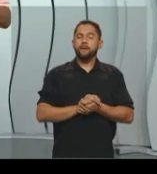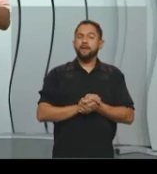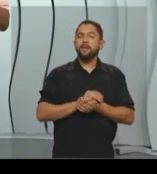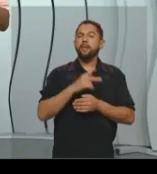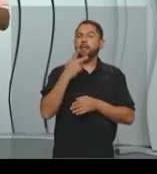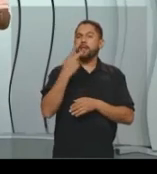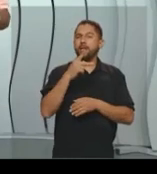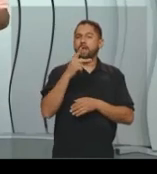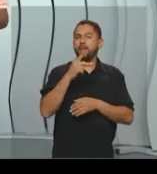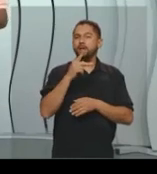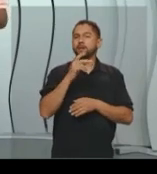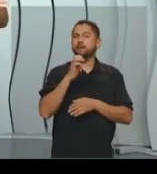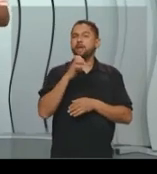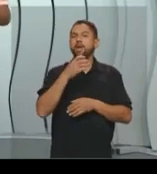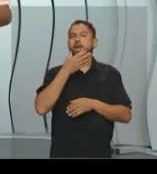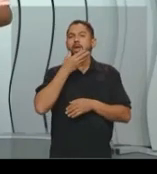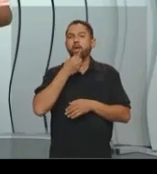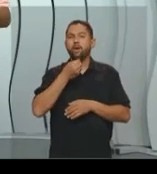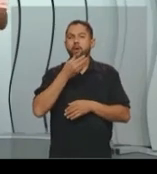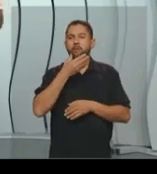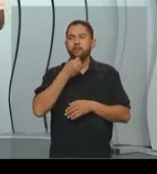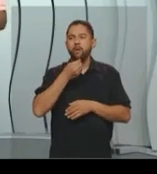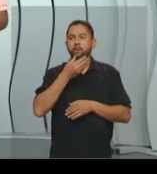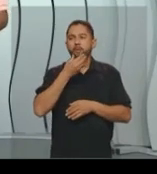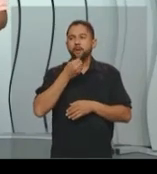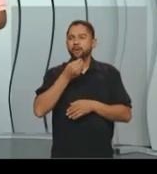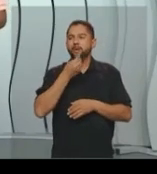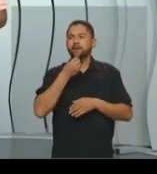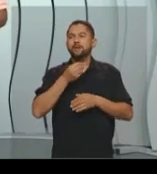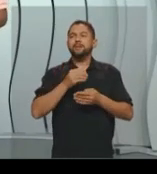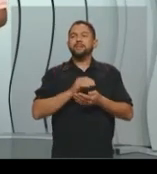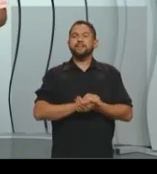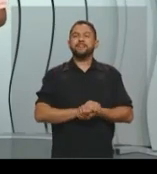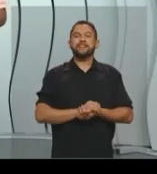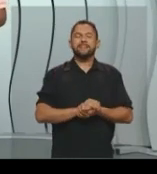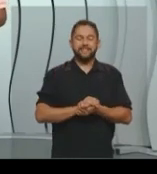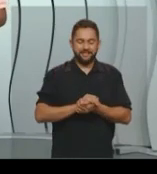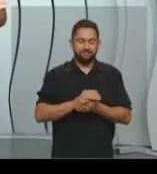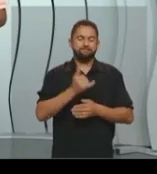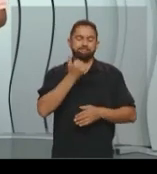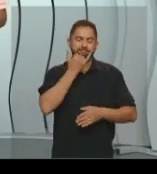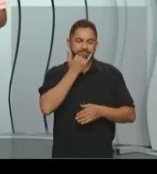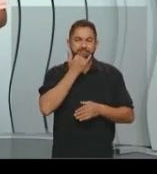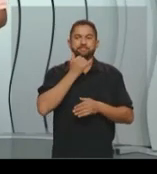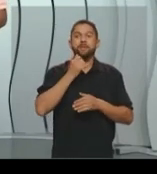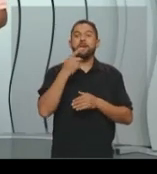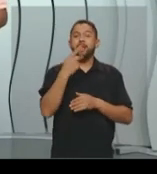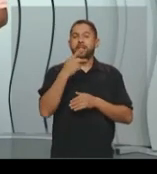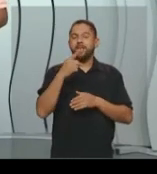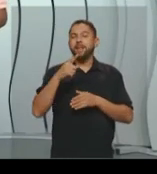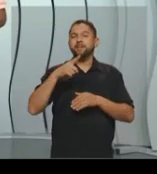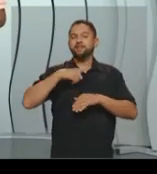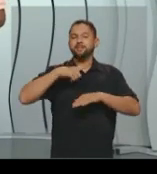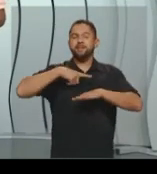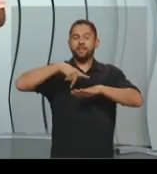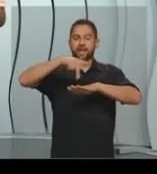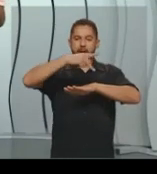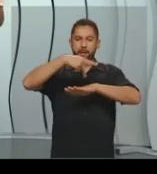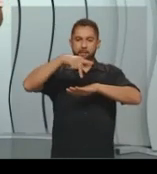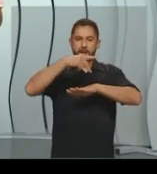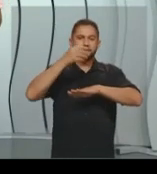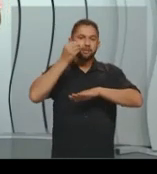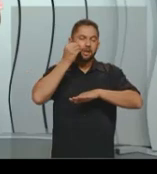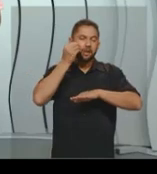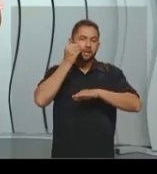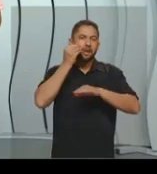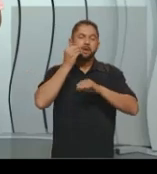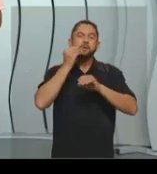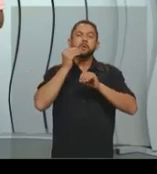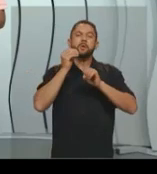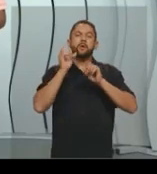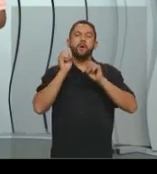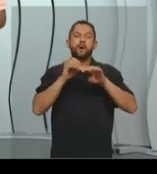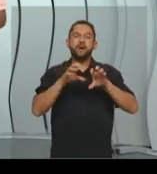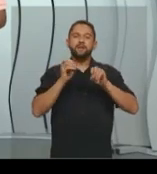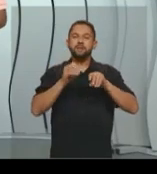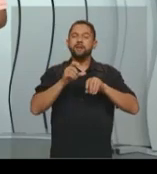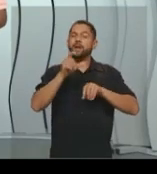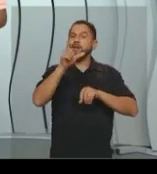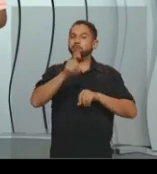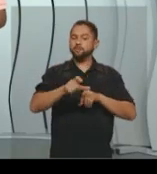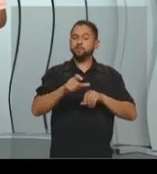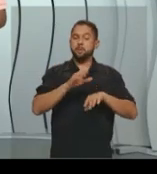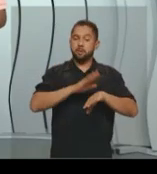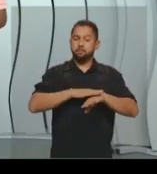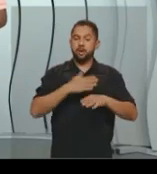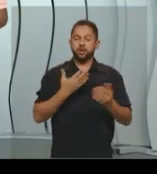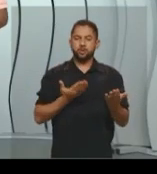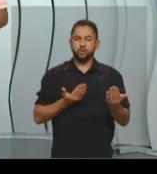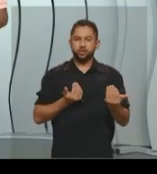profeta, mais ou menos, um professor profeta, que ficava nas praças públicas tentando ensinar, especialmente aos mais jovens,